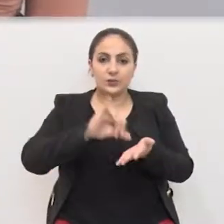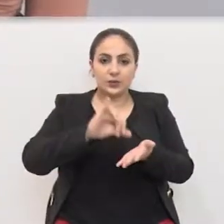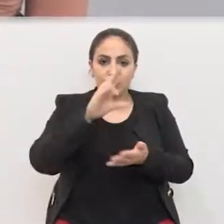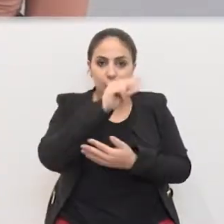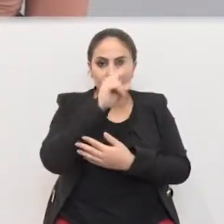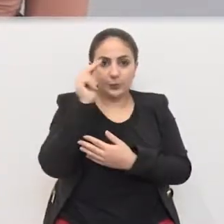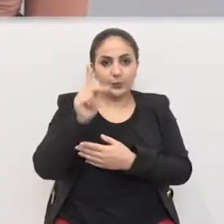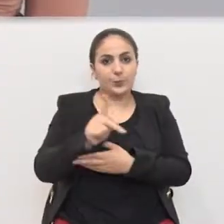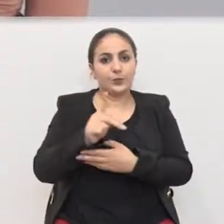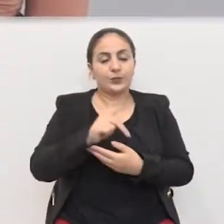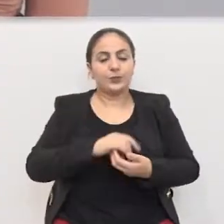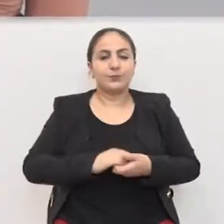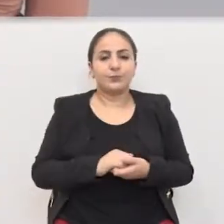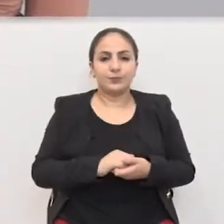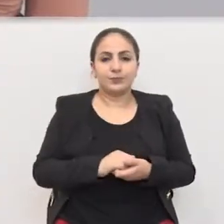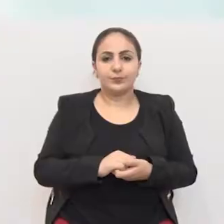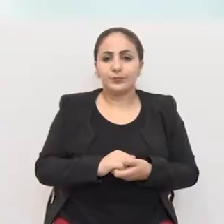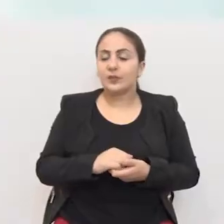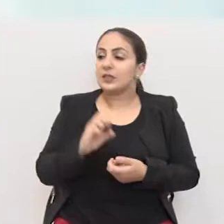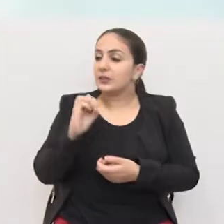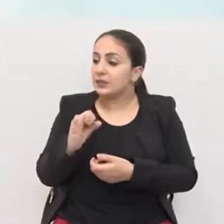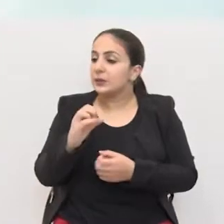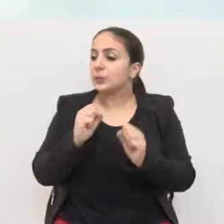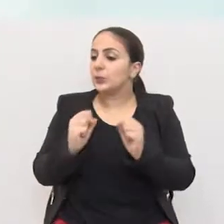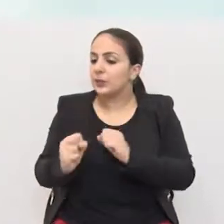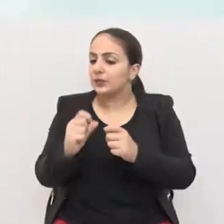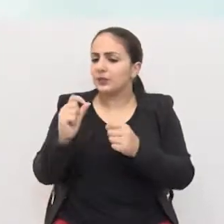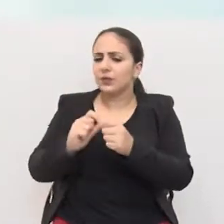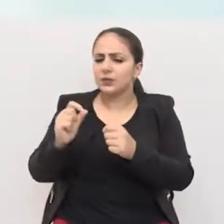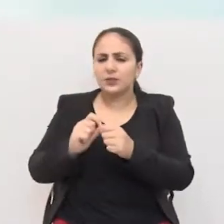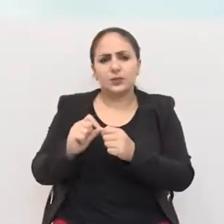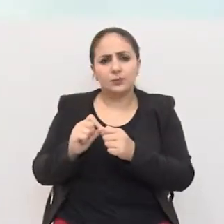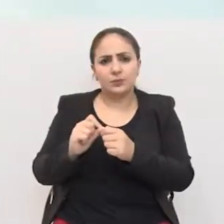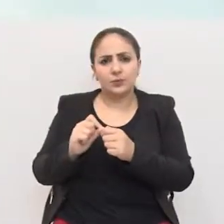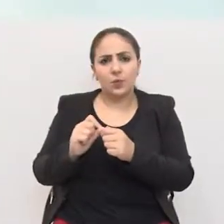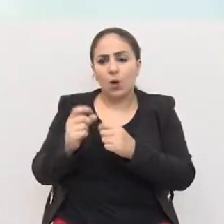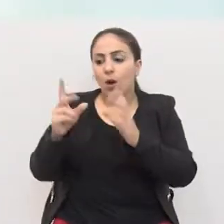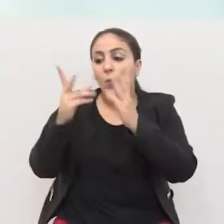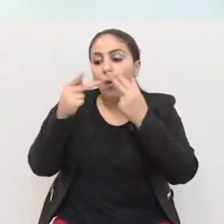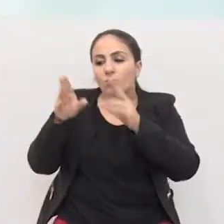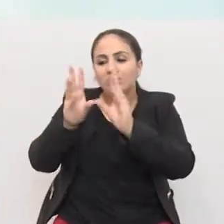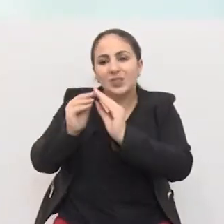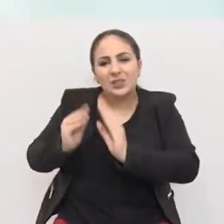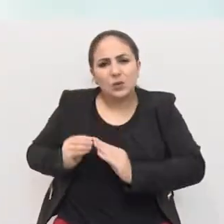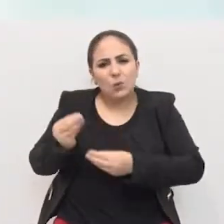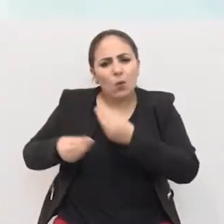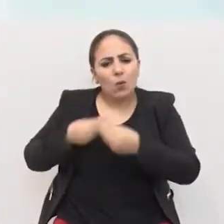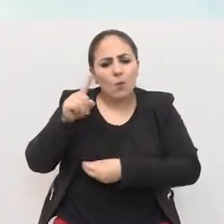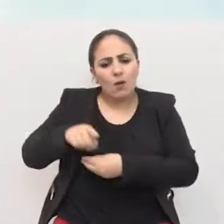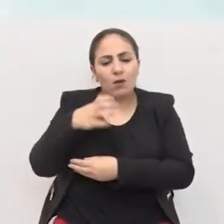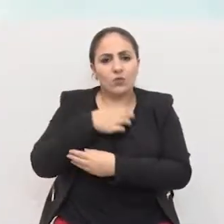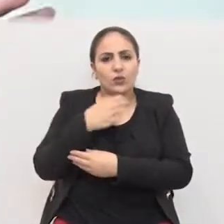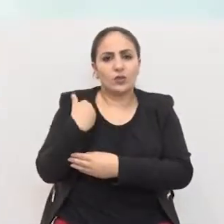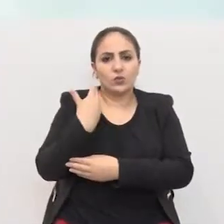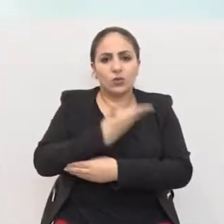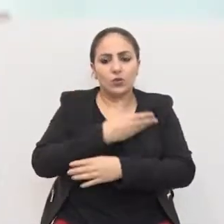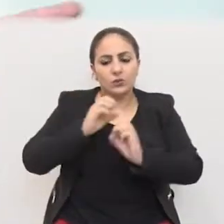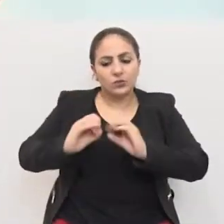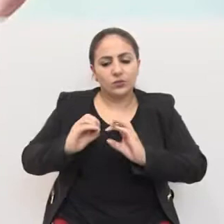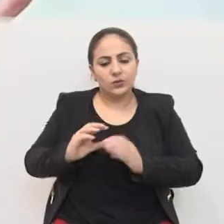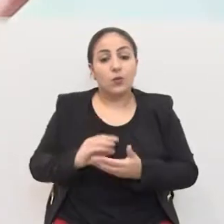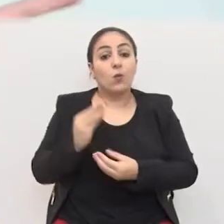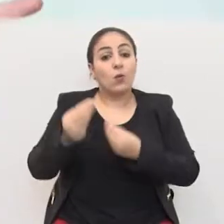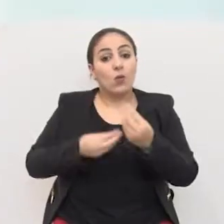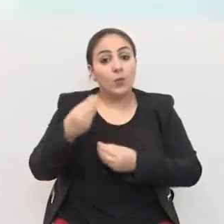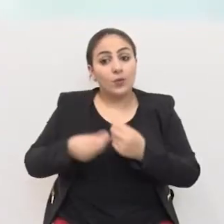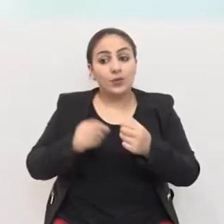o Centro Municipal de Professores. Se tu pudesse fazer assim, um breve resumo do que foi essa nossa educação,